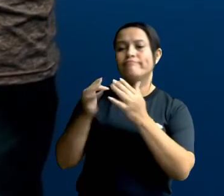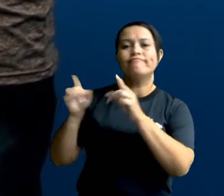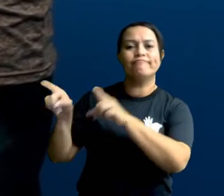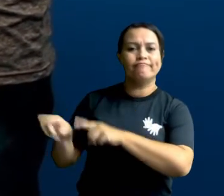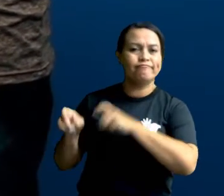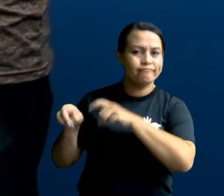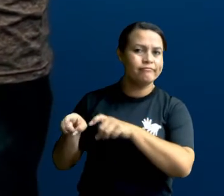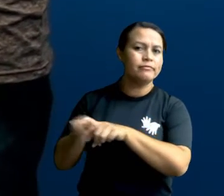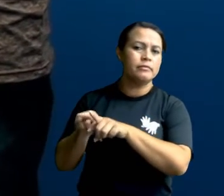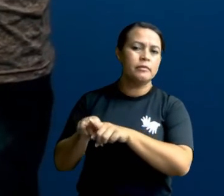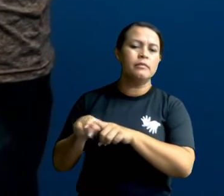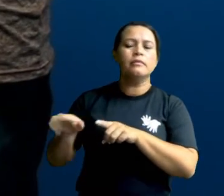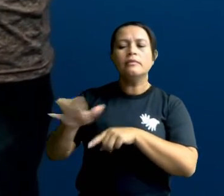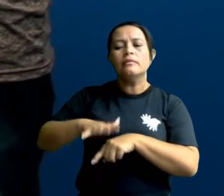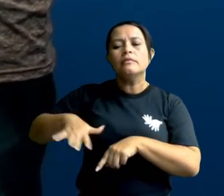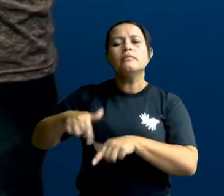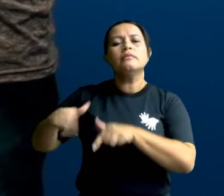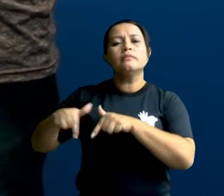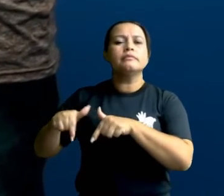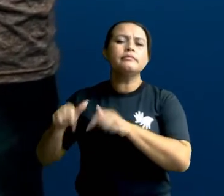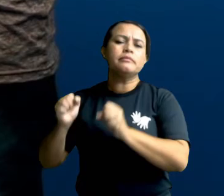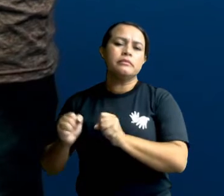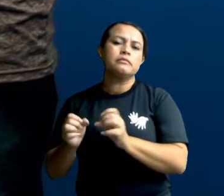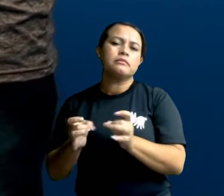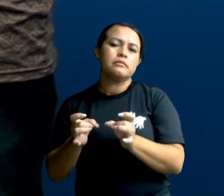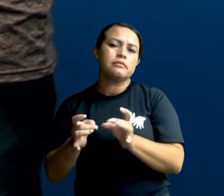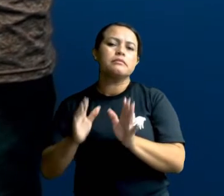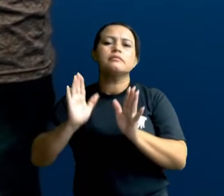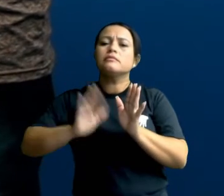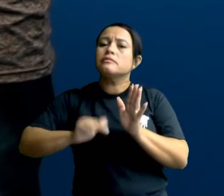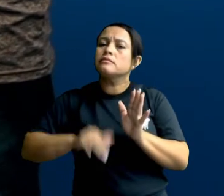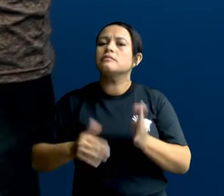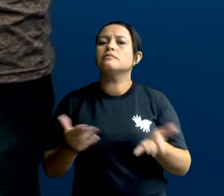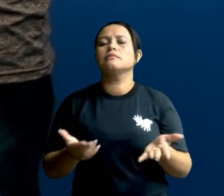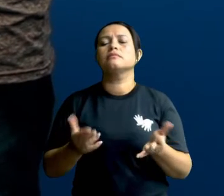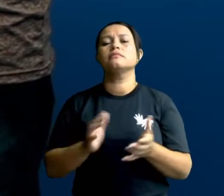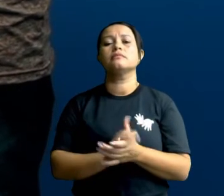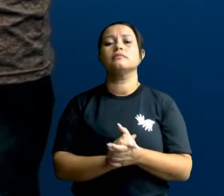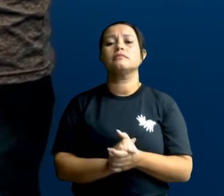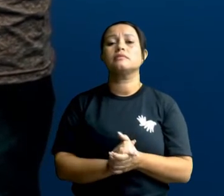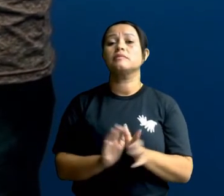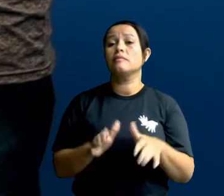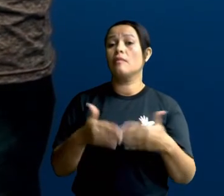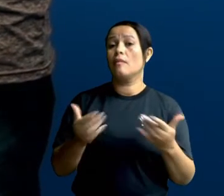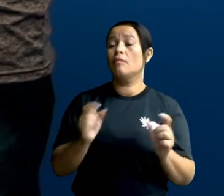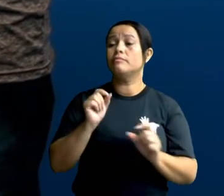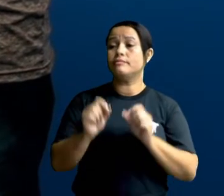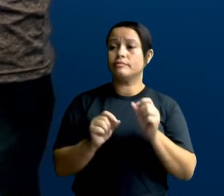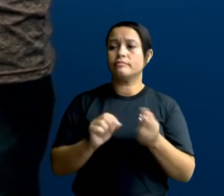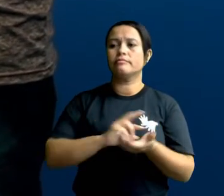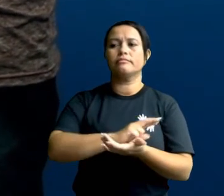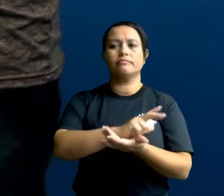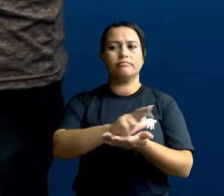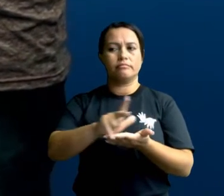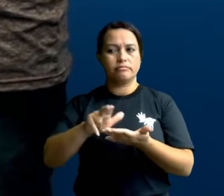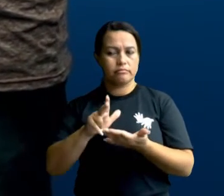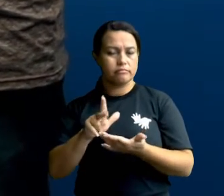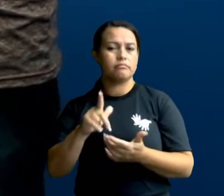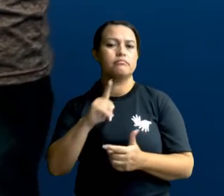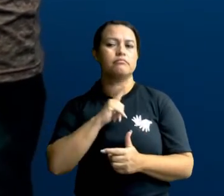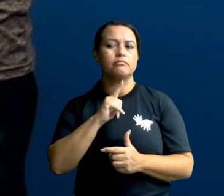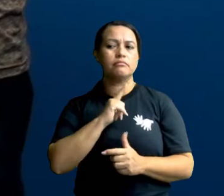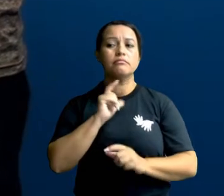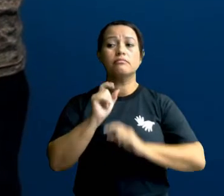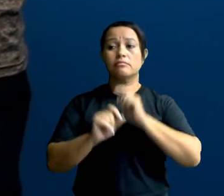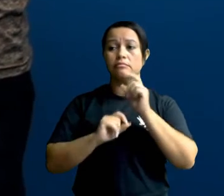base, né? Que pode vender o alimento mais barato, né? Então, são uma série de fatores